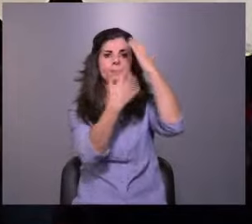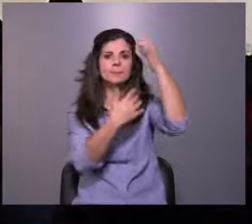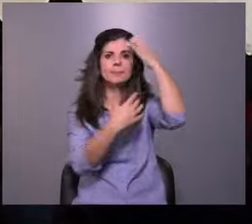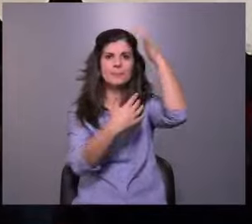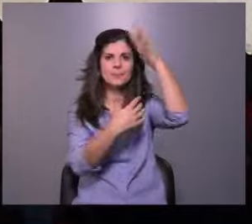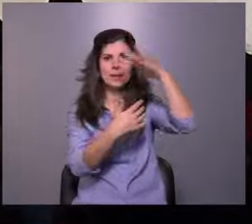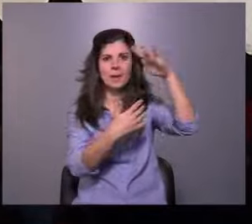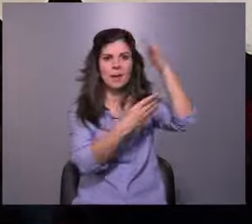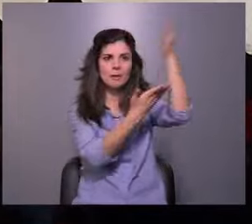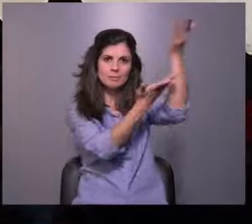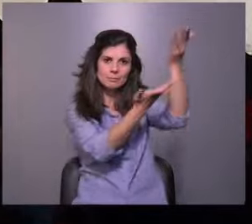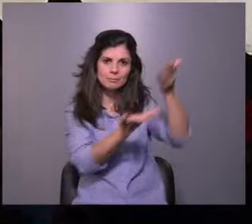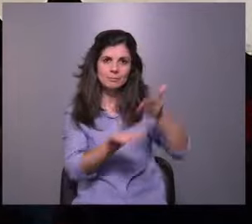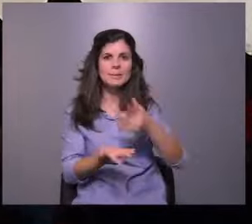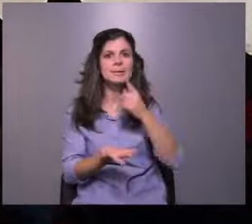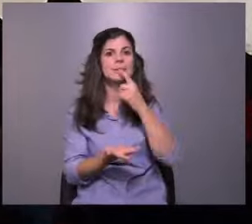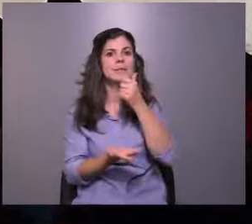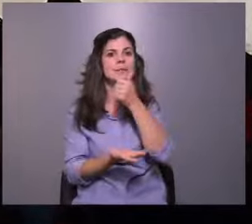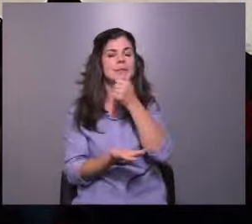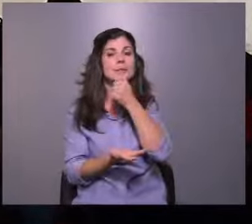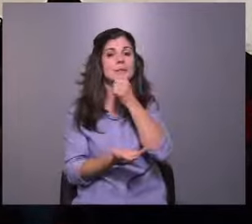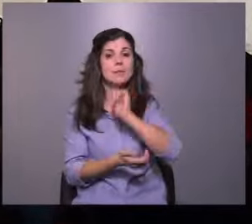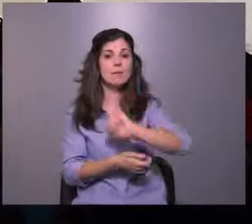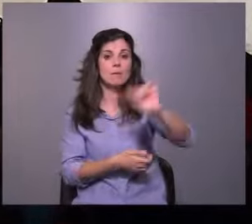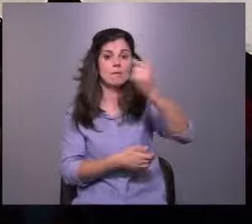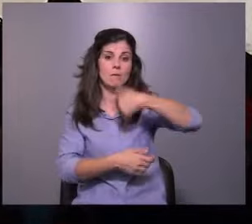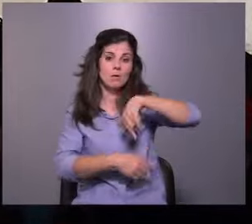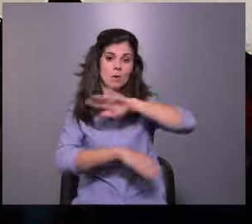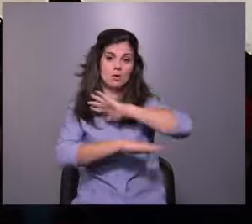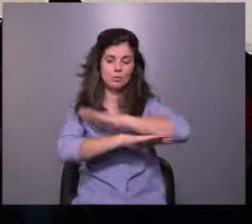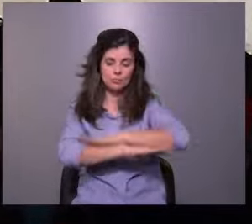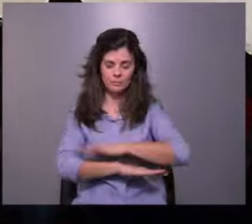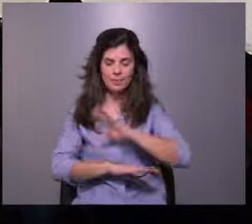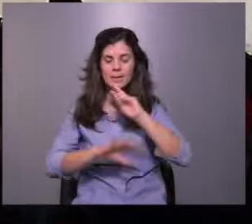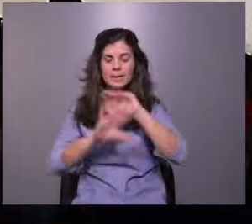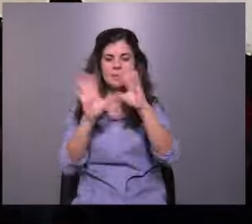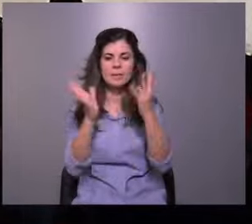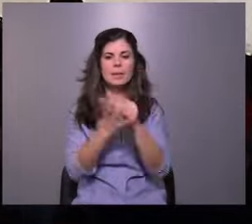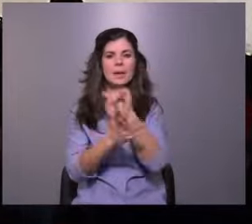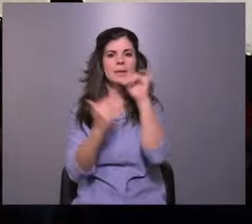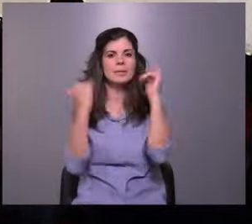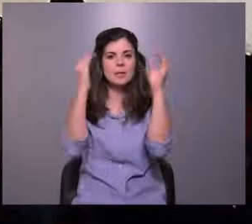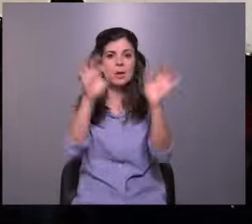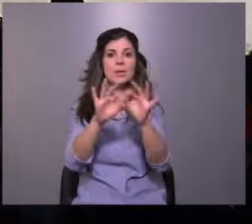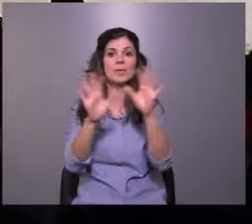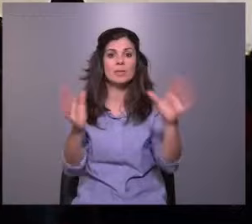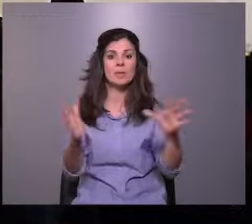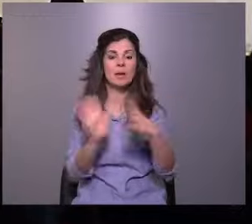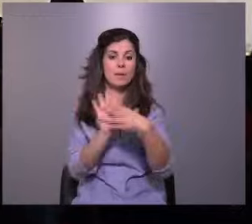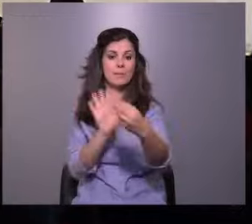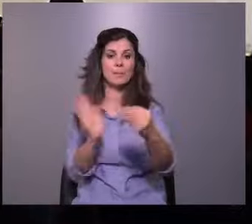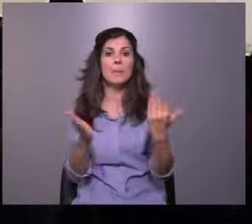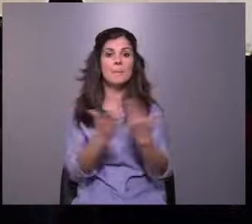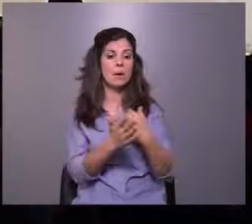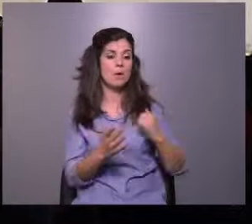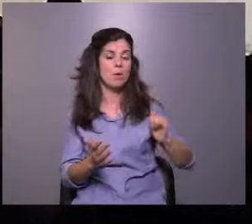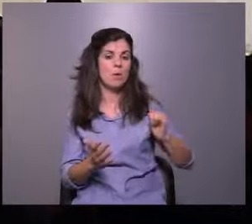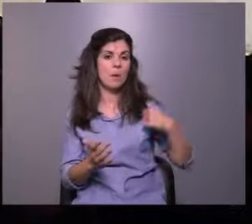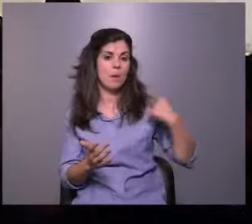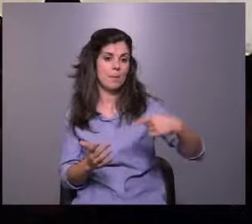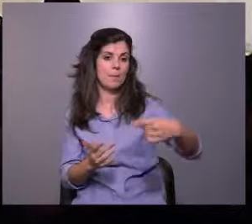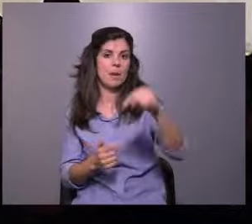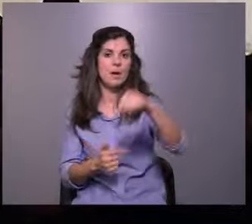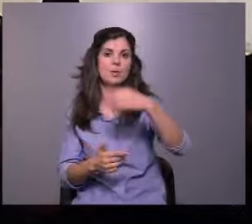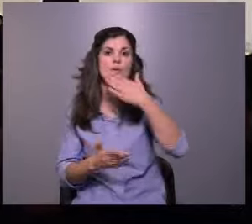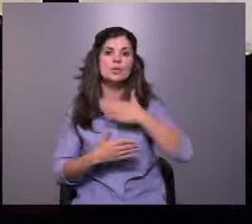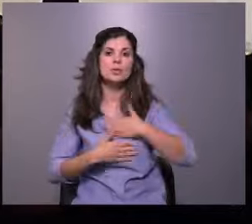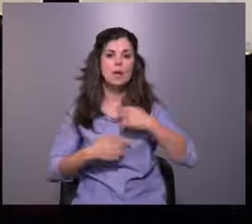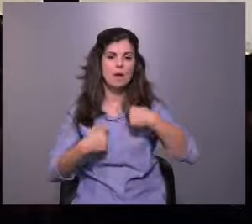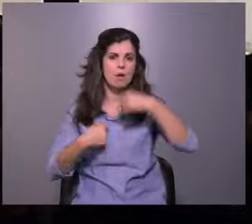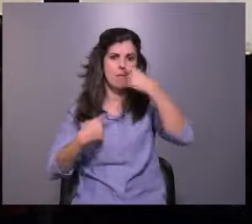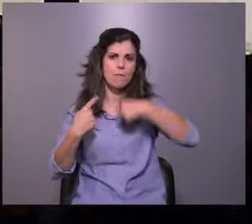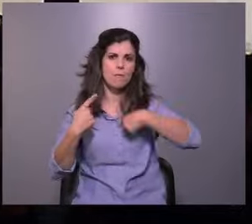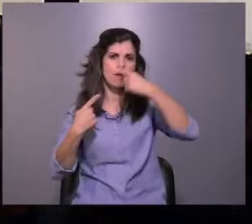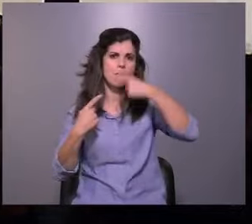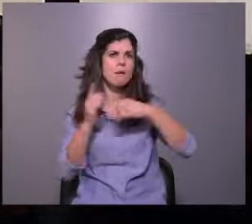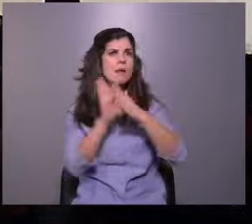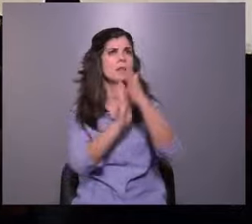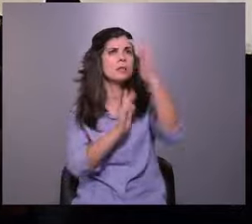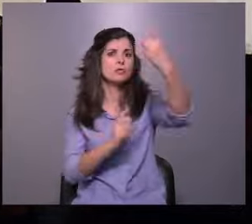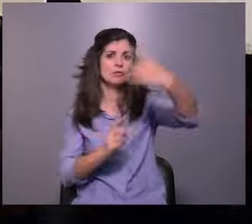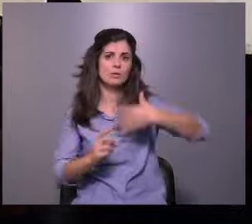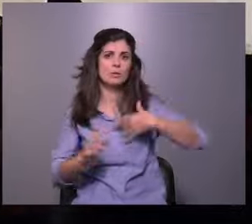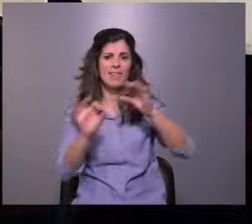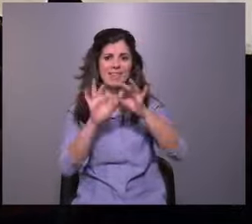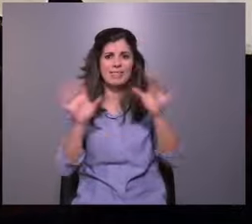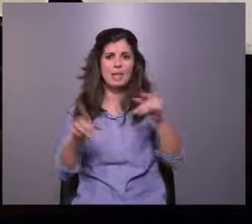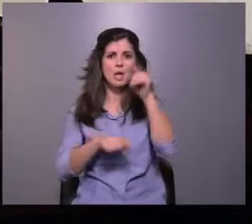cruz. Esta dezena será recitada em inglês e alemão.